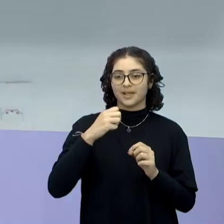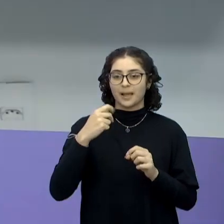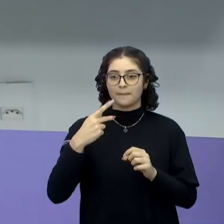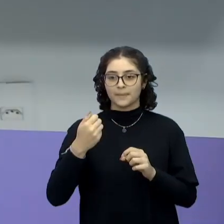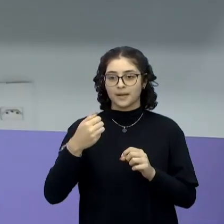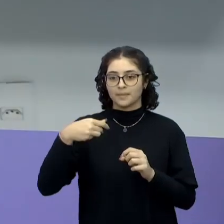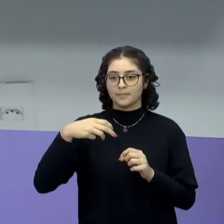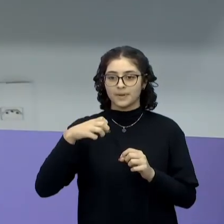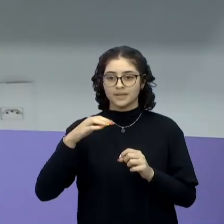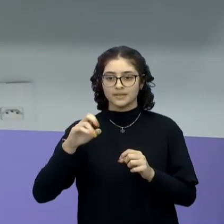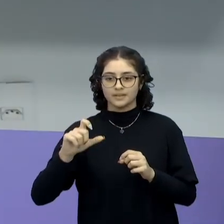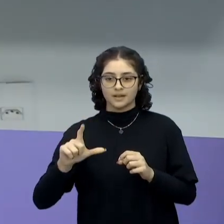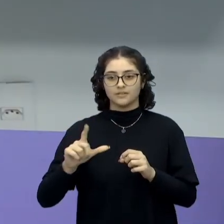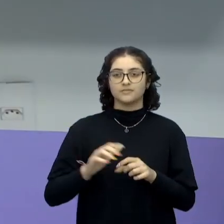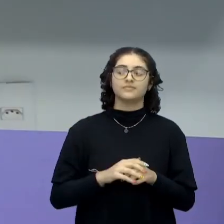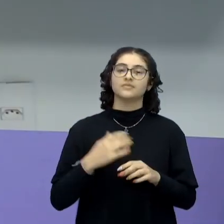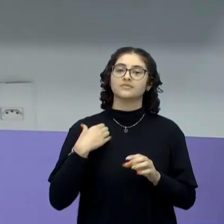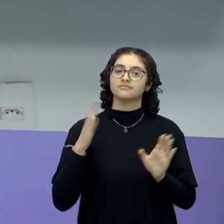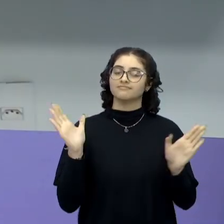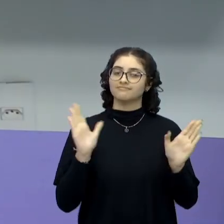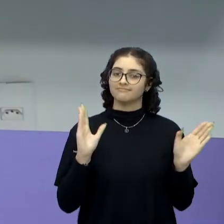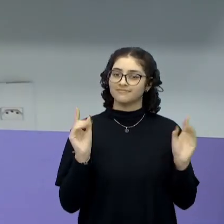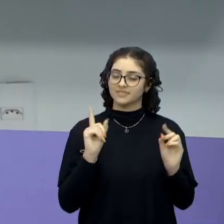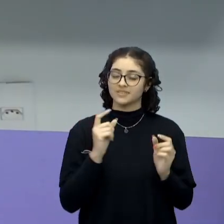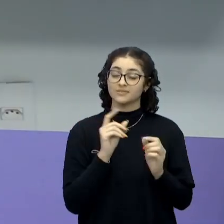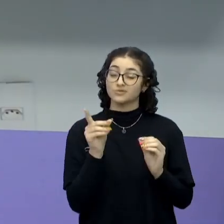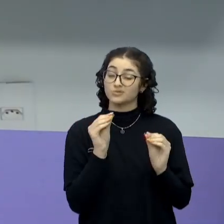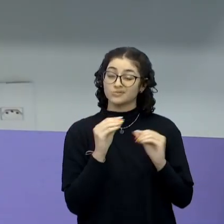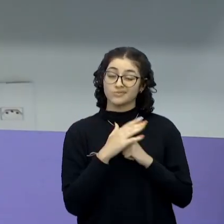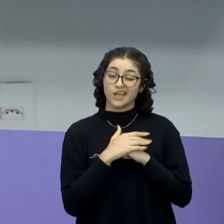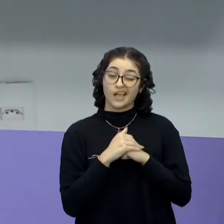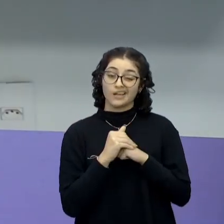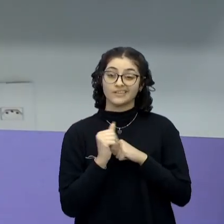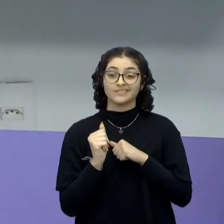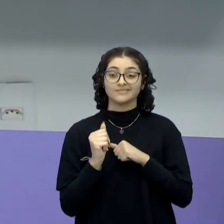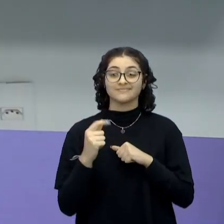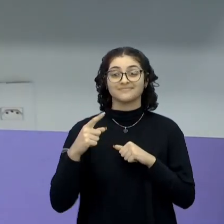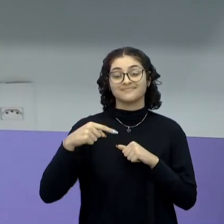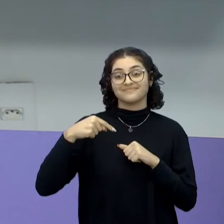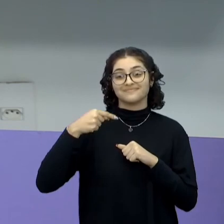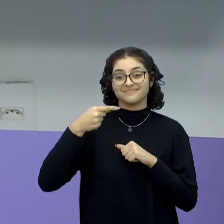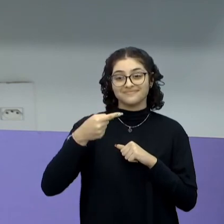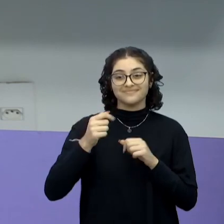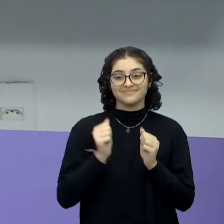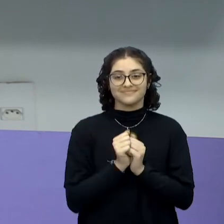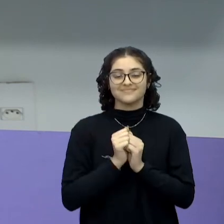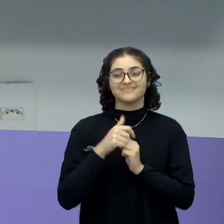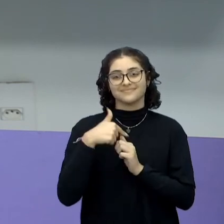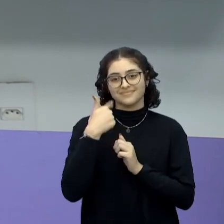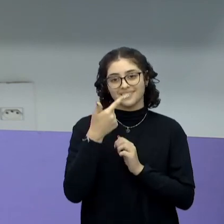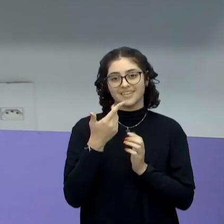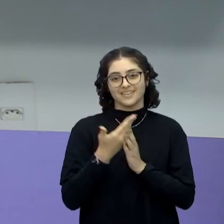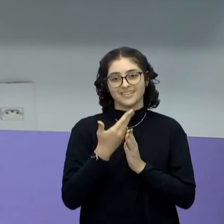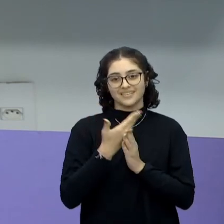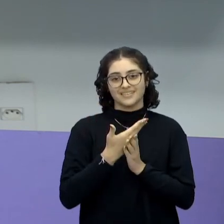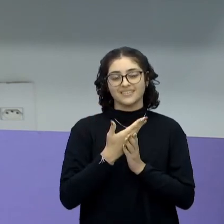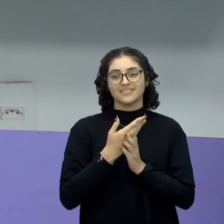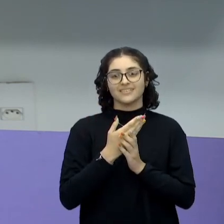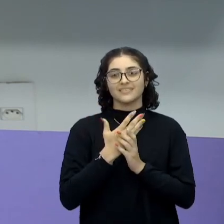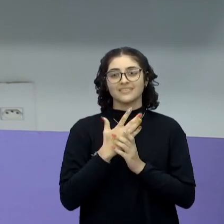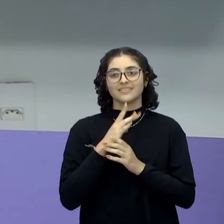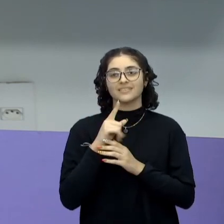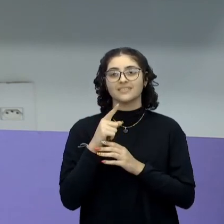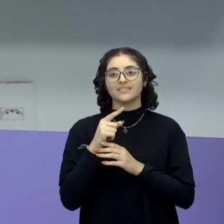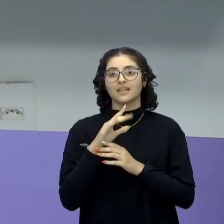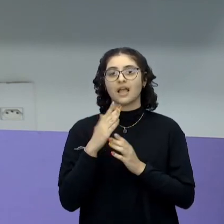Me despeço de todas e todos vocês com todo carinho. Estaremos juntos e juntas ainda na próxima aula, que é uma